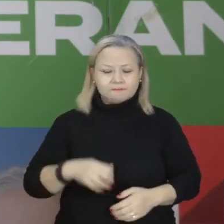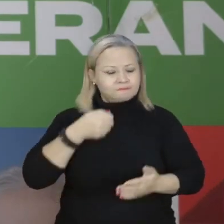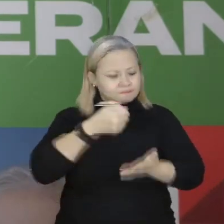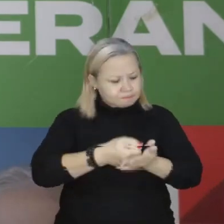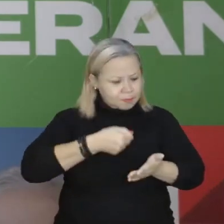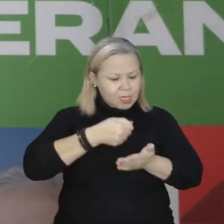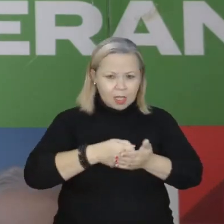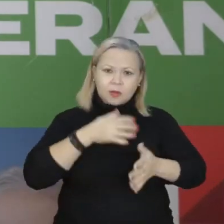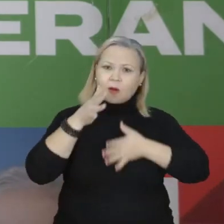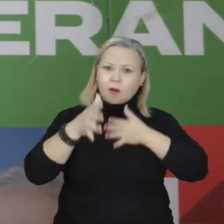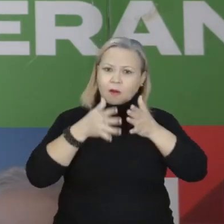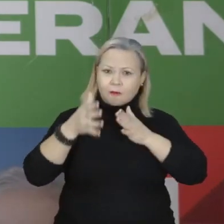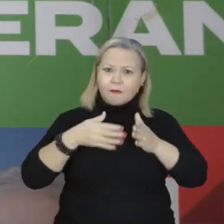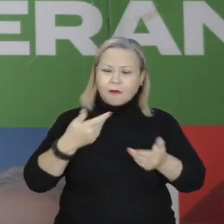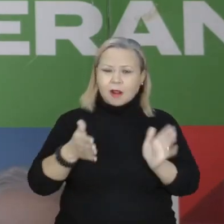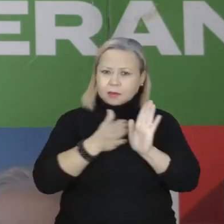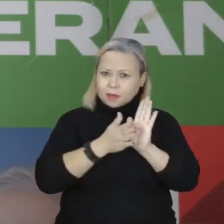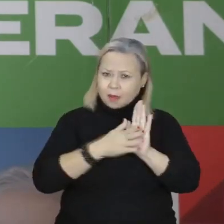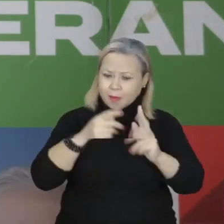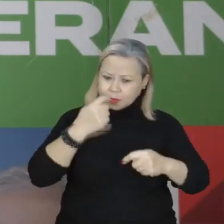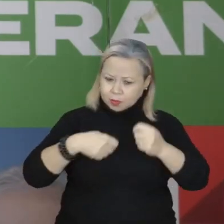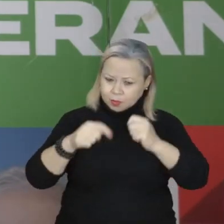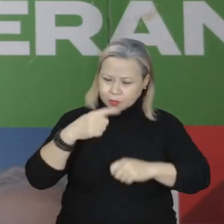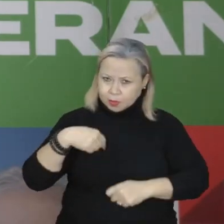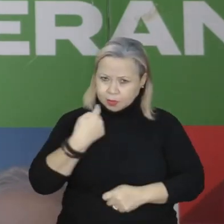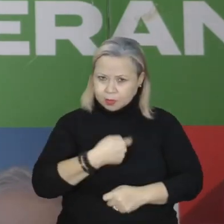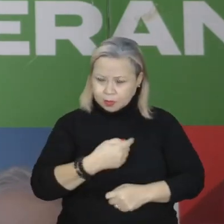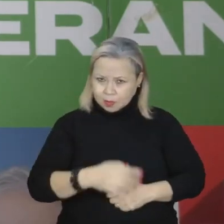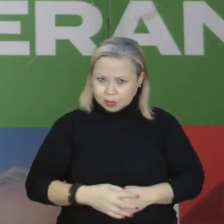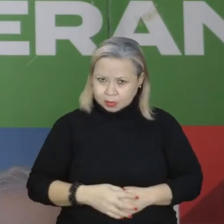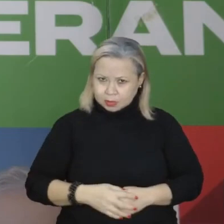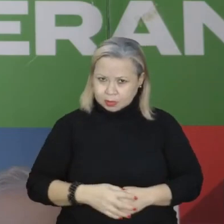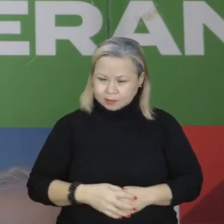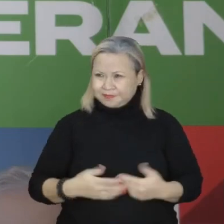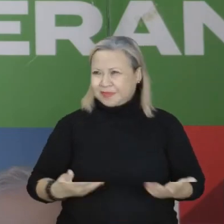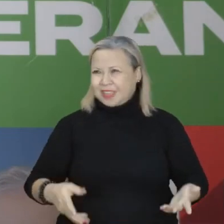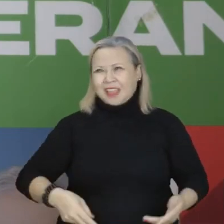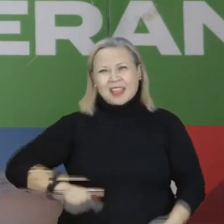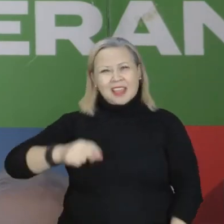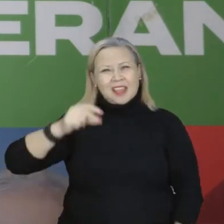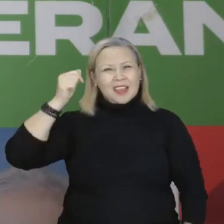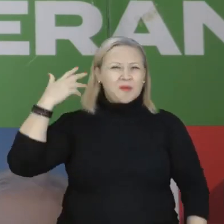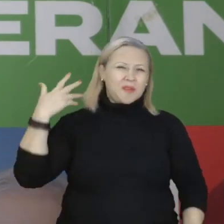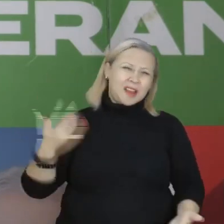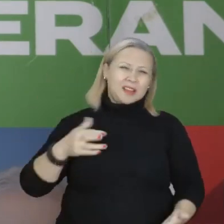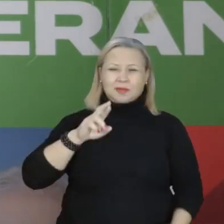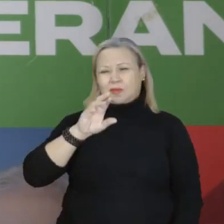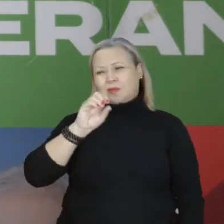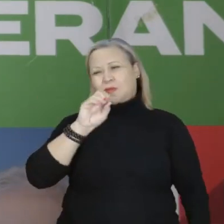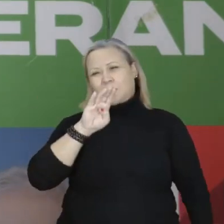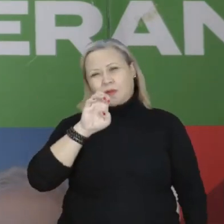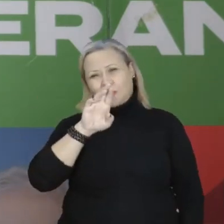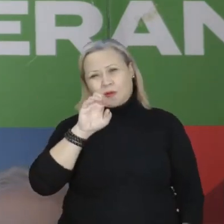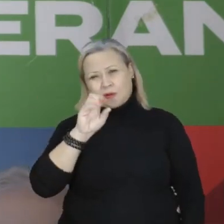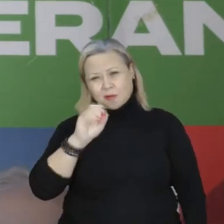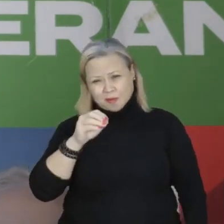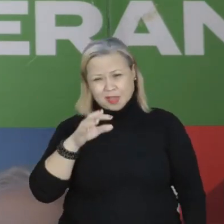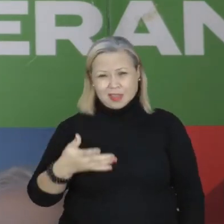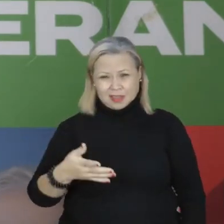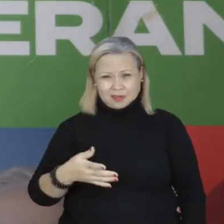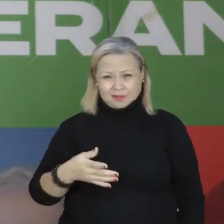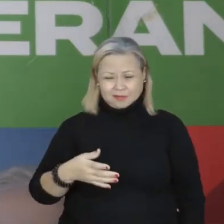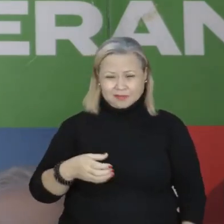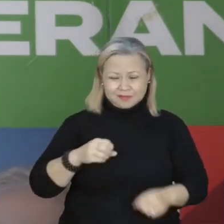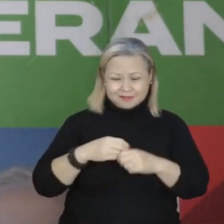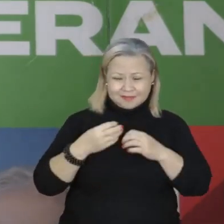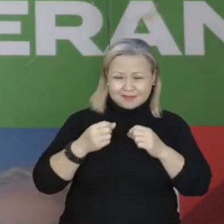obrigatória a pauta econômica nossa. O caso do Roberto Jefferson é um caso atípico, é um caso do Bolsonaro. Ele fomentou isso,